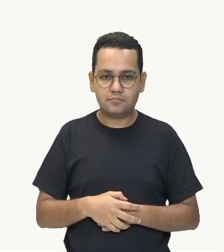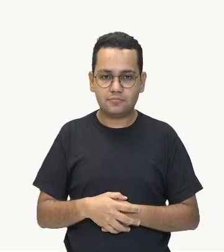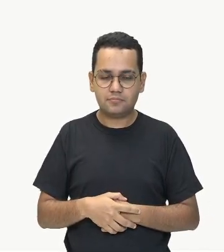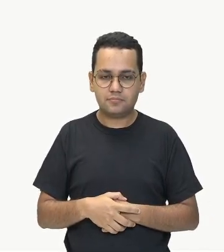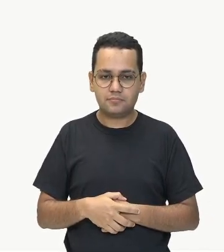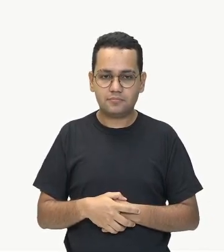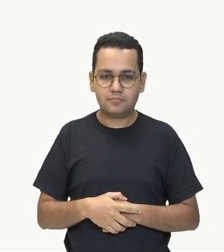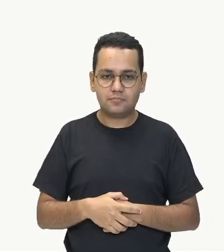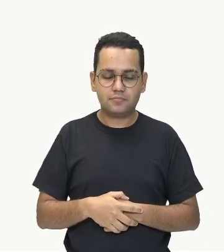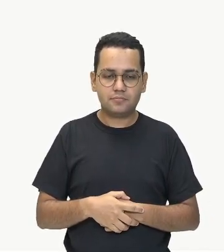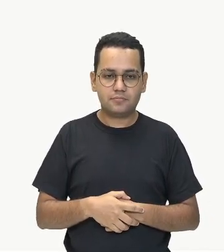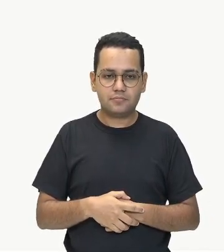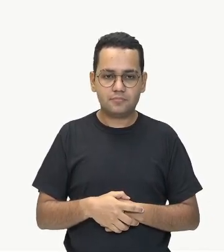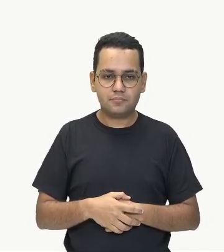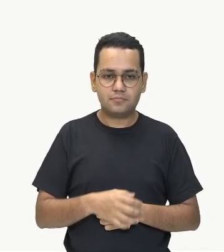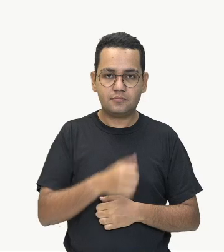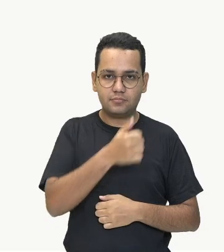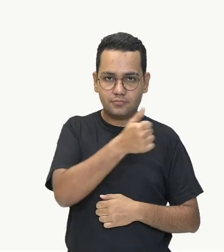130